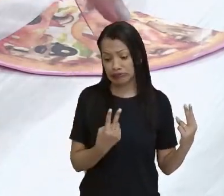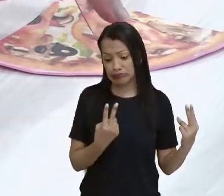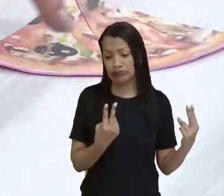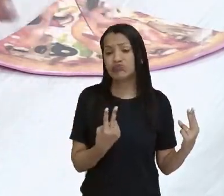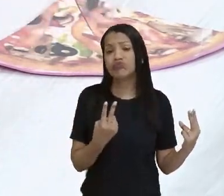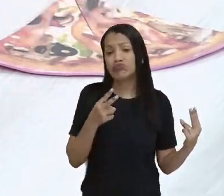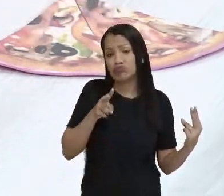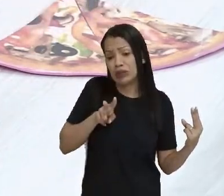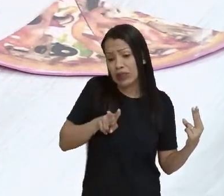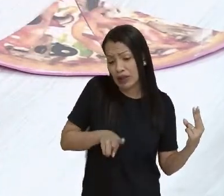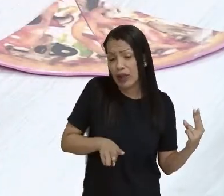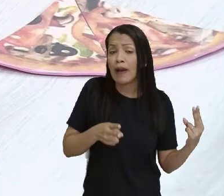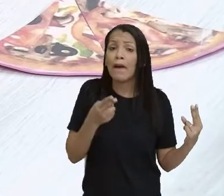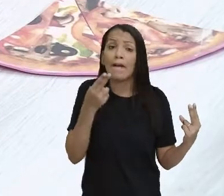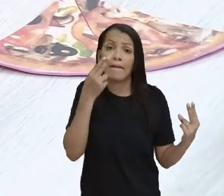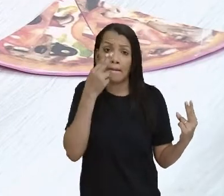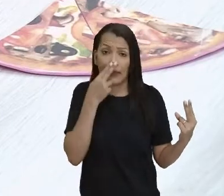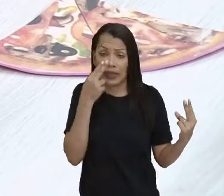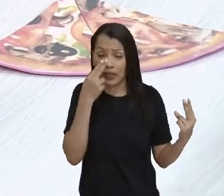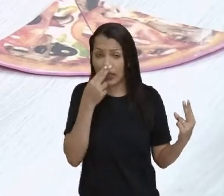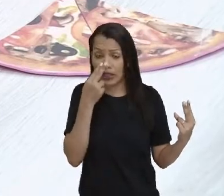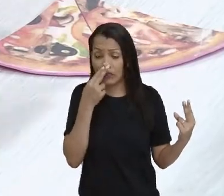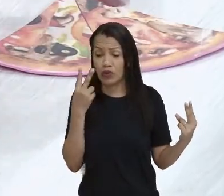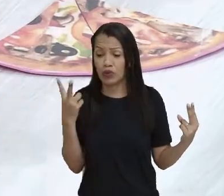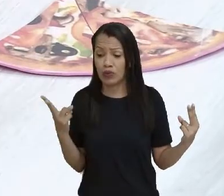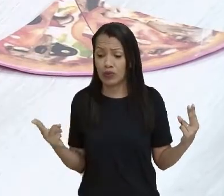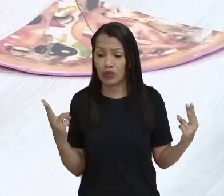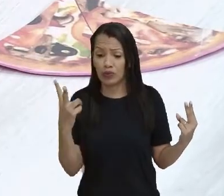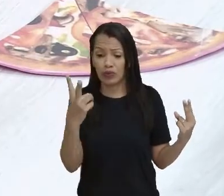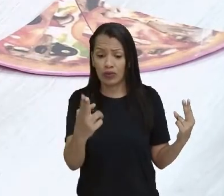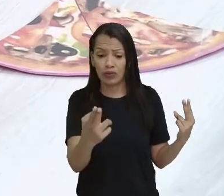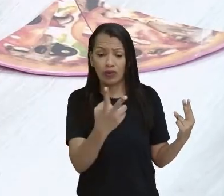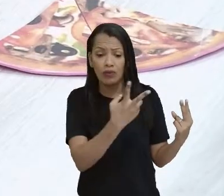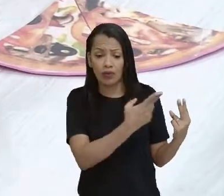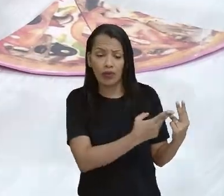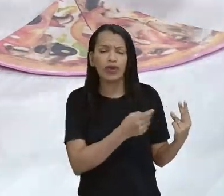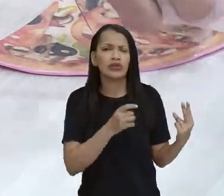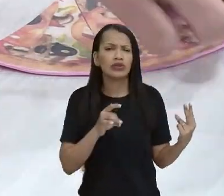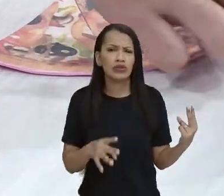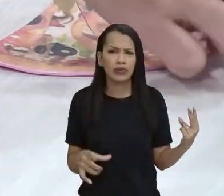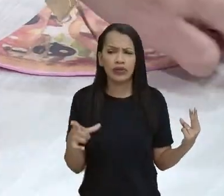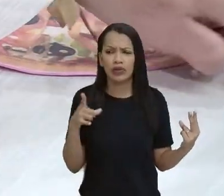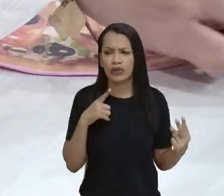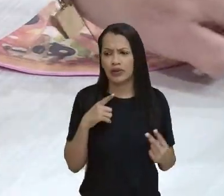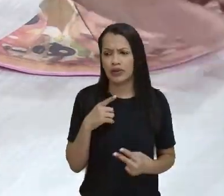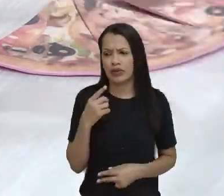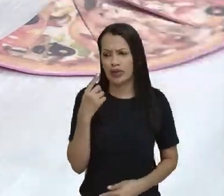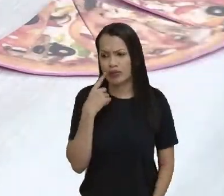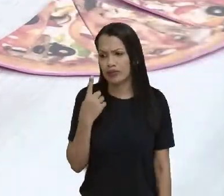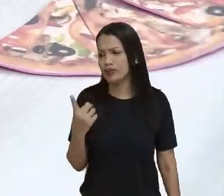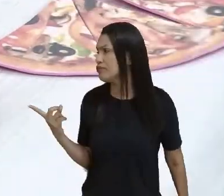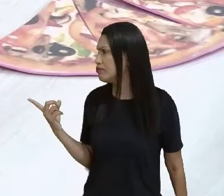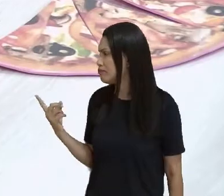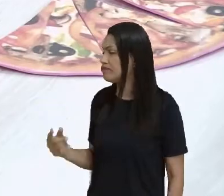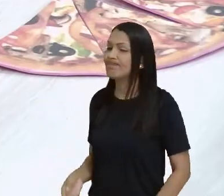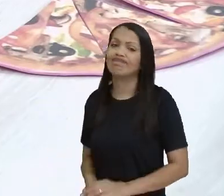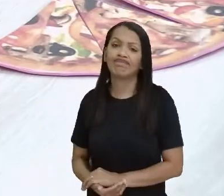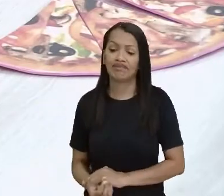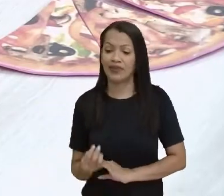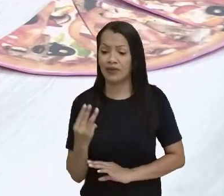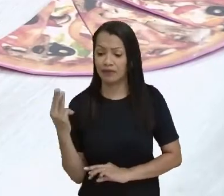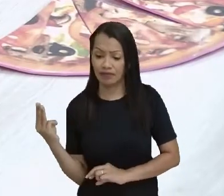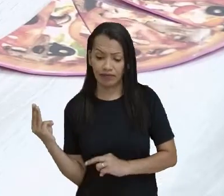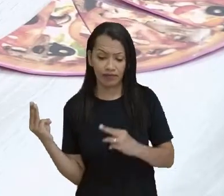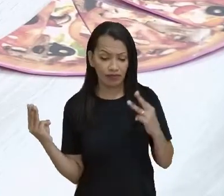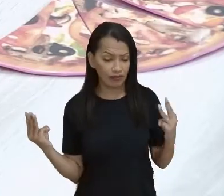fique cada uma com a mesma quantidade, só pode ter 2 fatias. Se eu der uma para cá e uma para cá, vai acontecer,